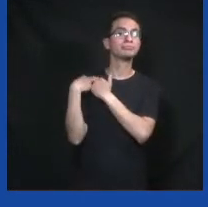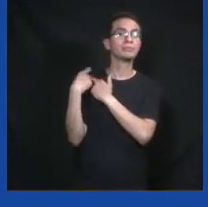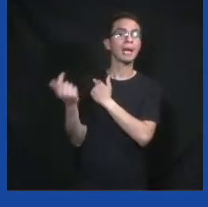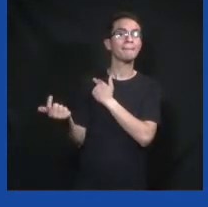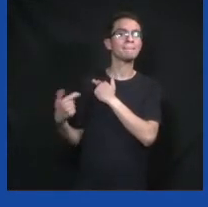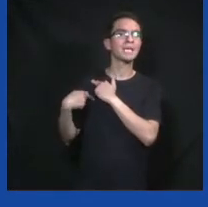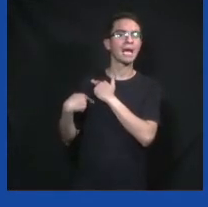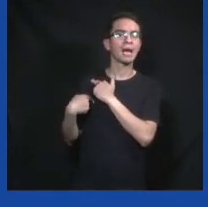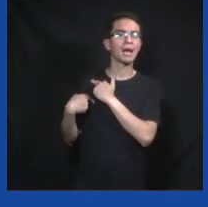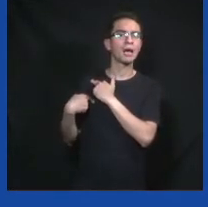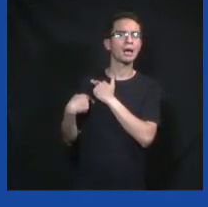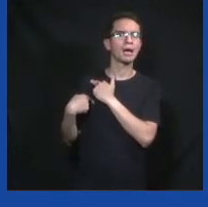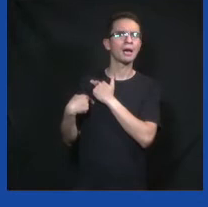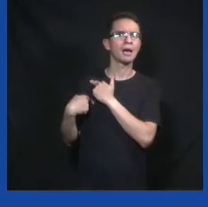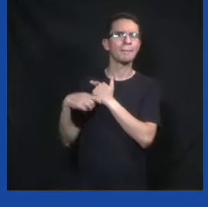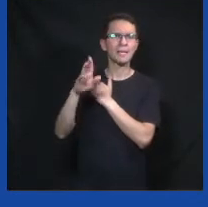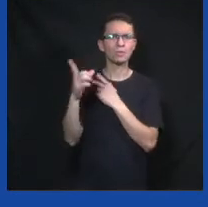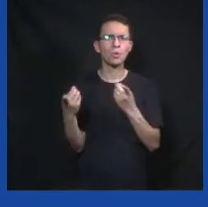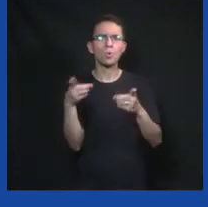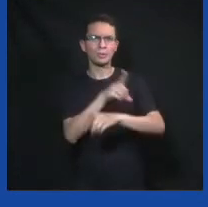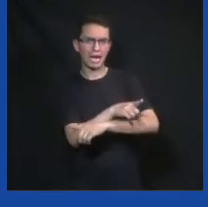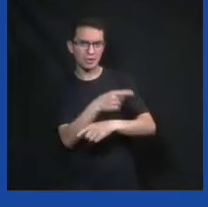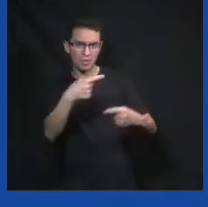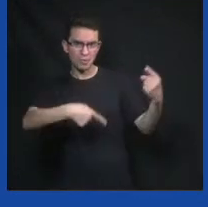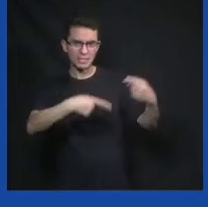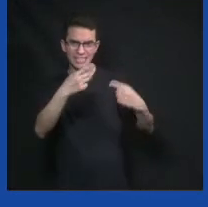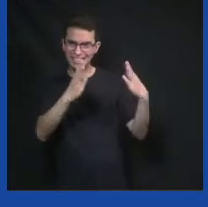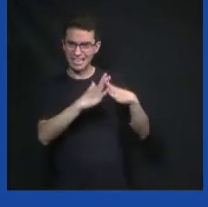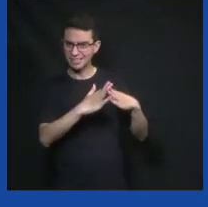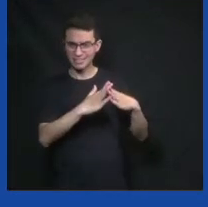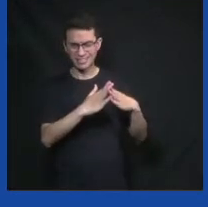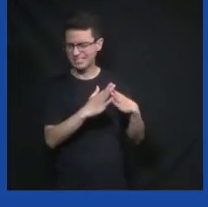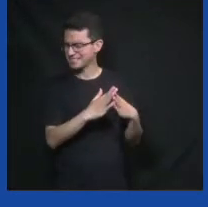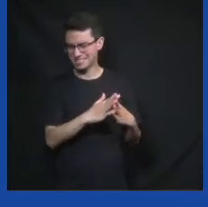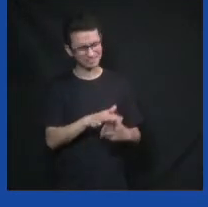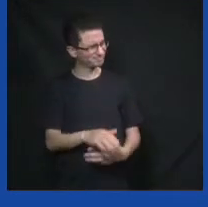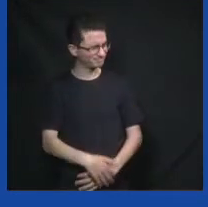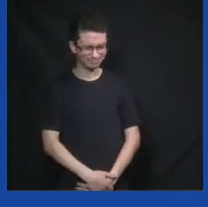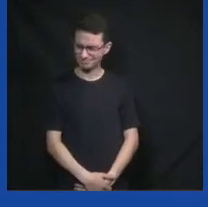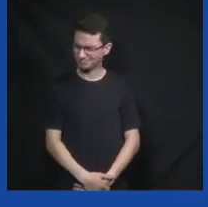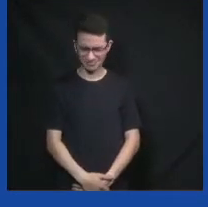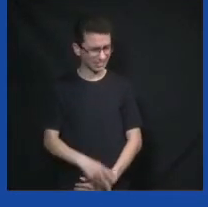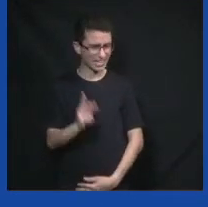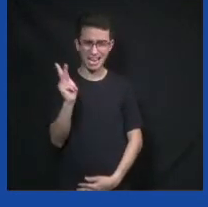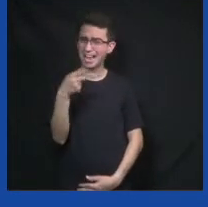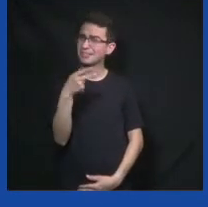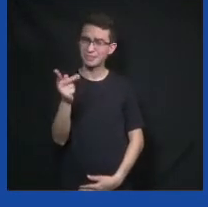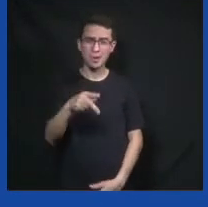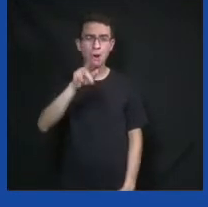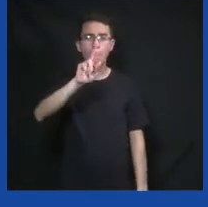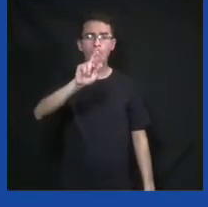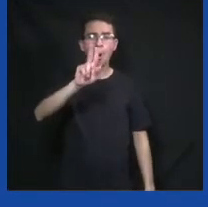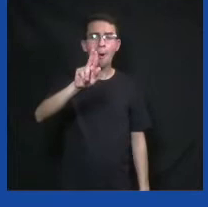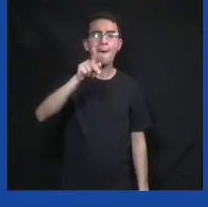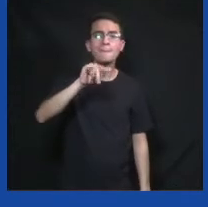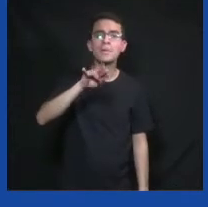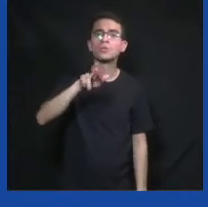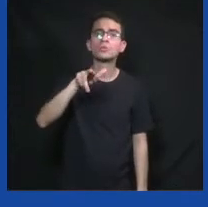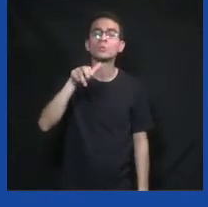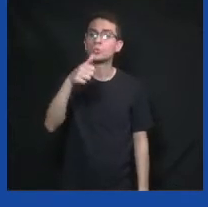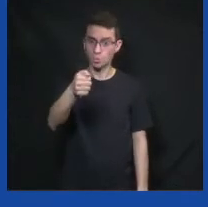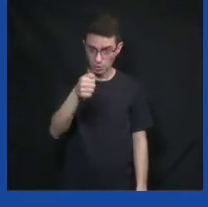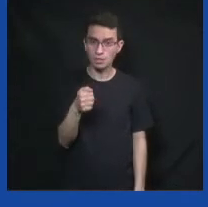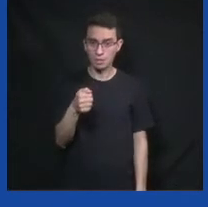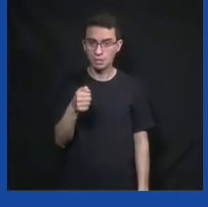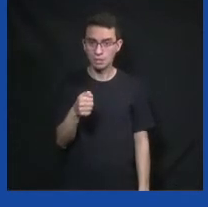Oi? A política é a ruptura. É a ruptura do ambiente